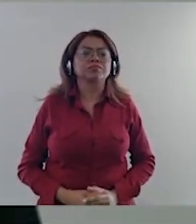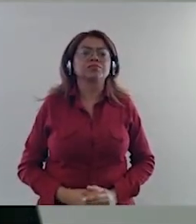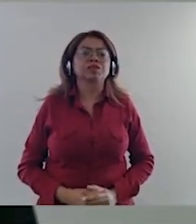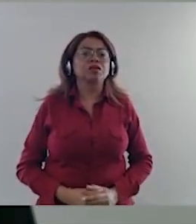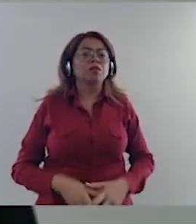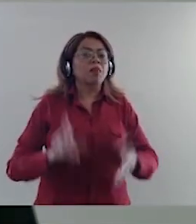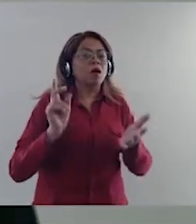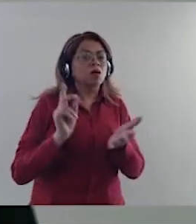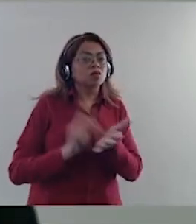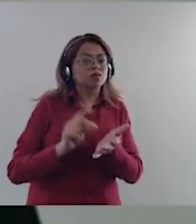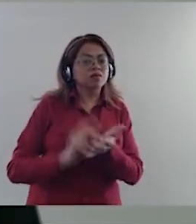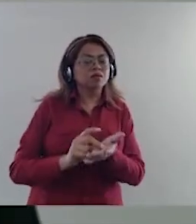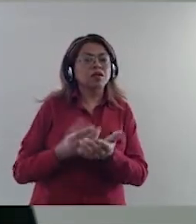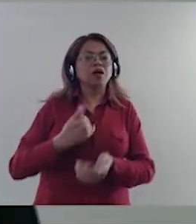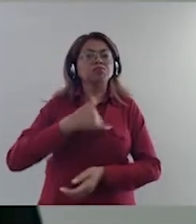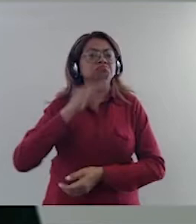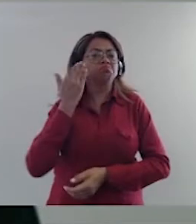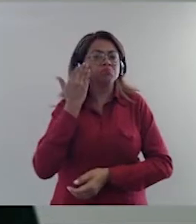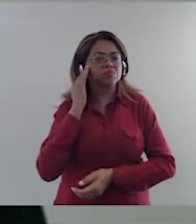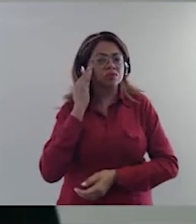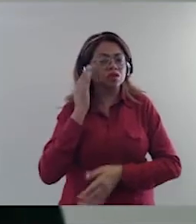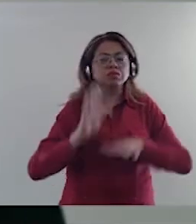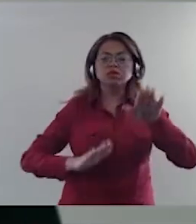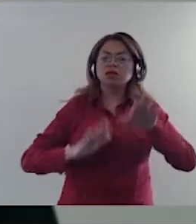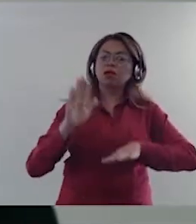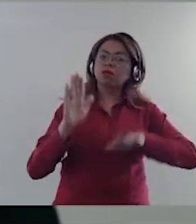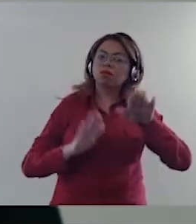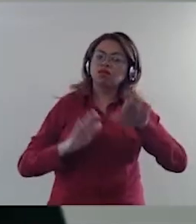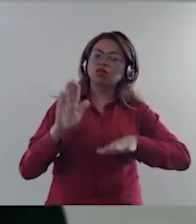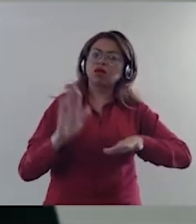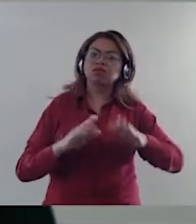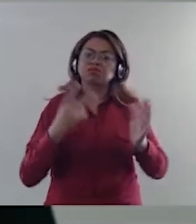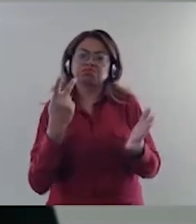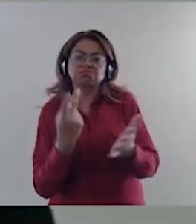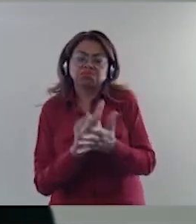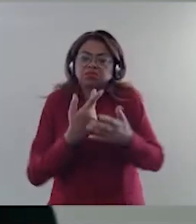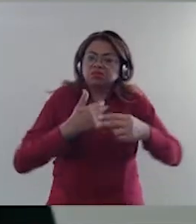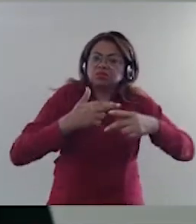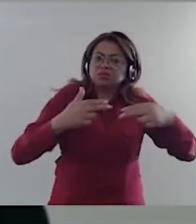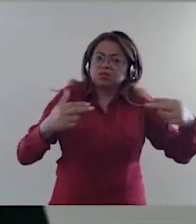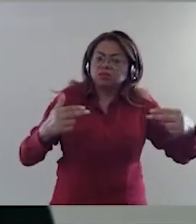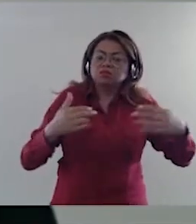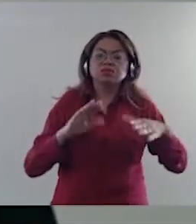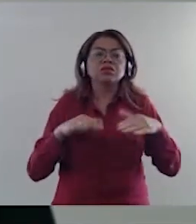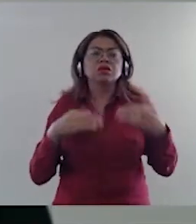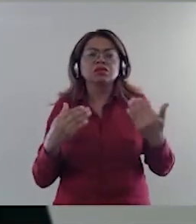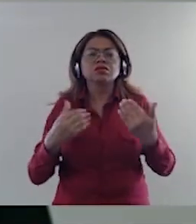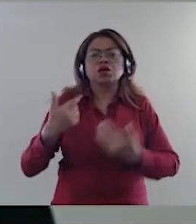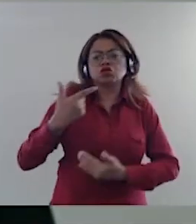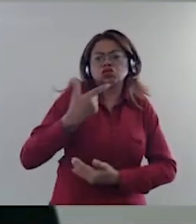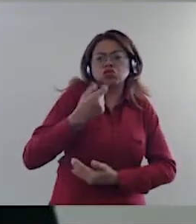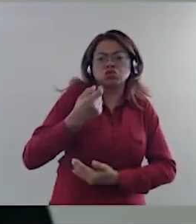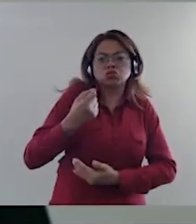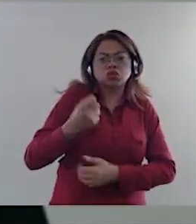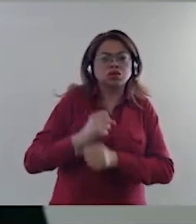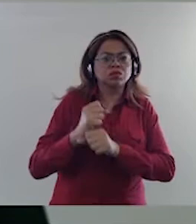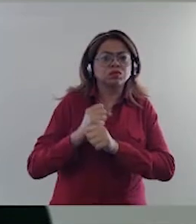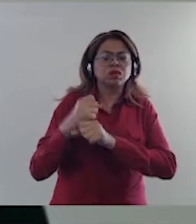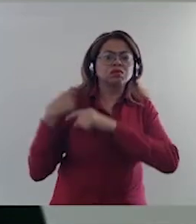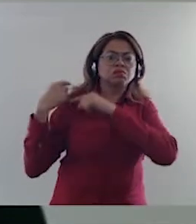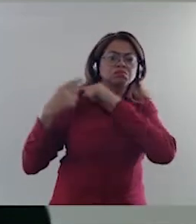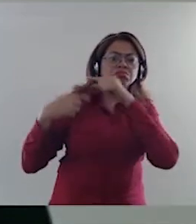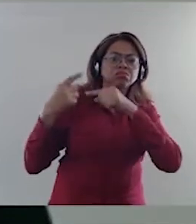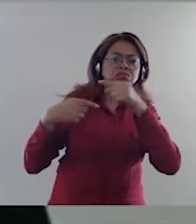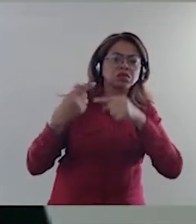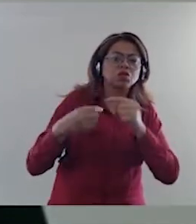Na verdade, entendo que talvez a causa seja que, nesses 200 anos, o direito